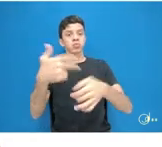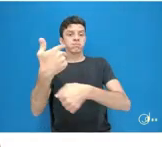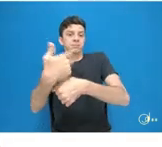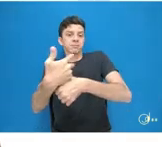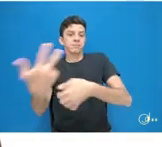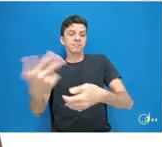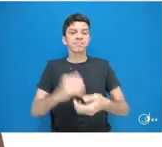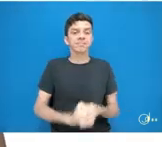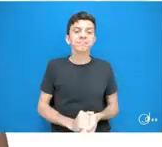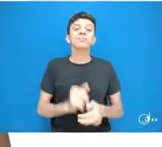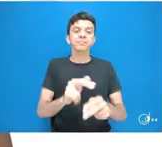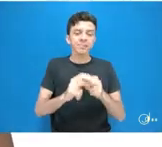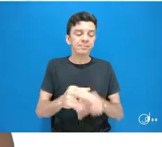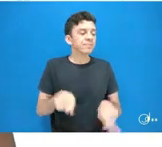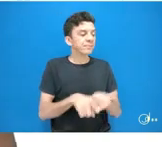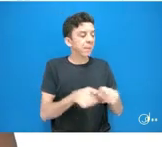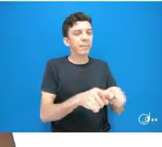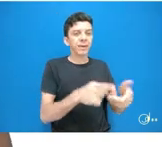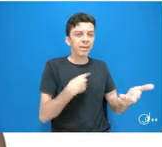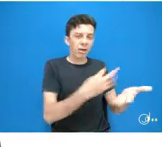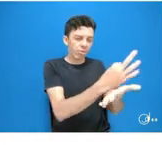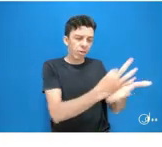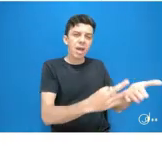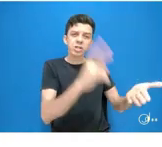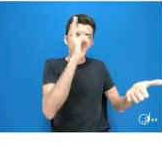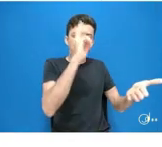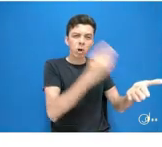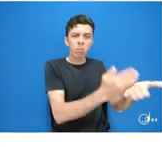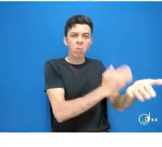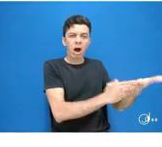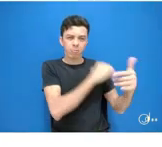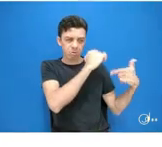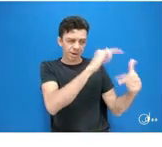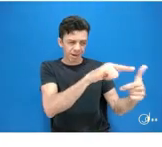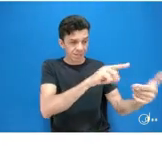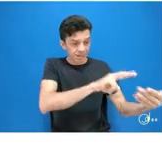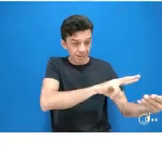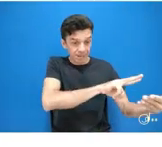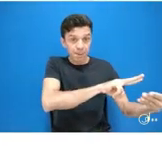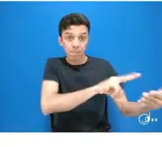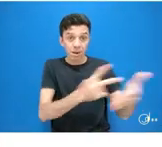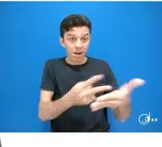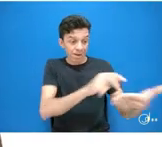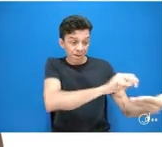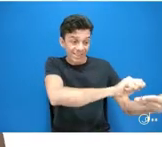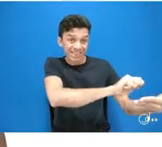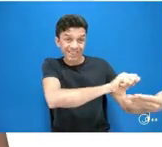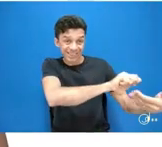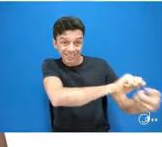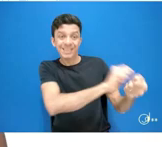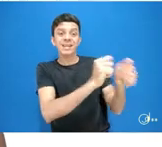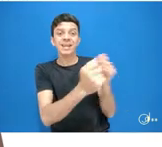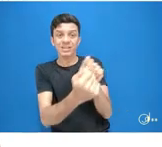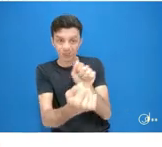As adaptações de textos clássicos para a realidade da comunidade surda parte do objetivo de